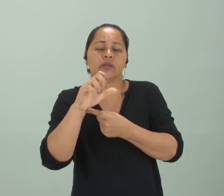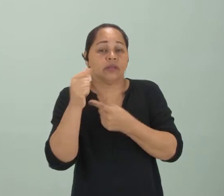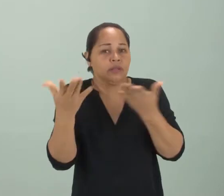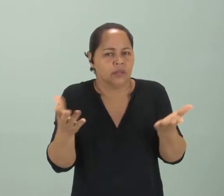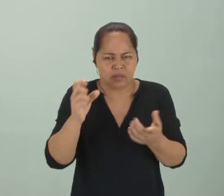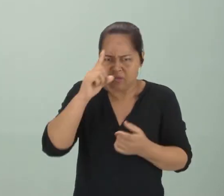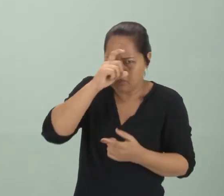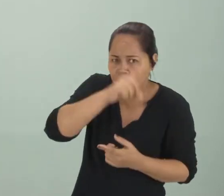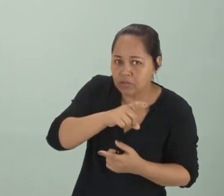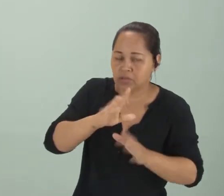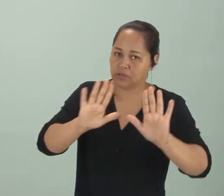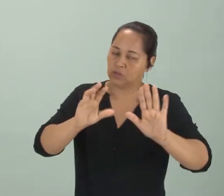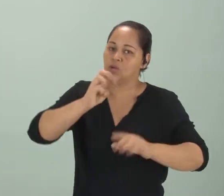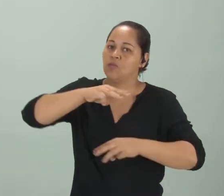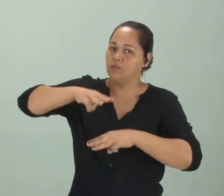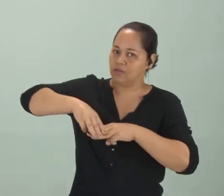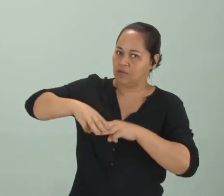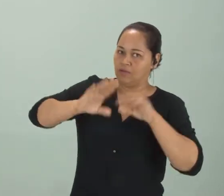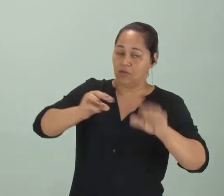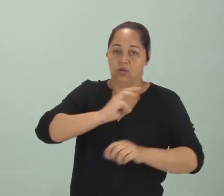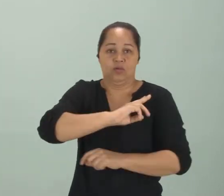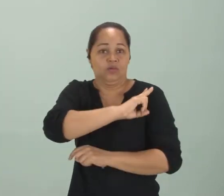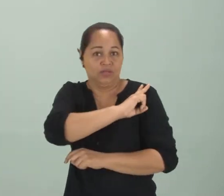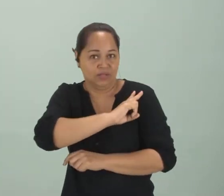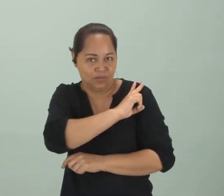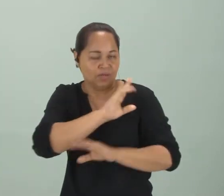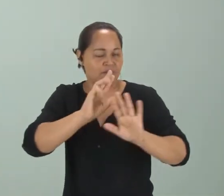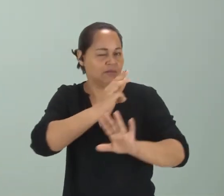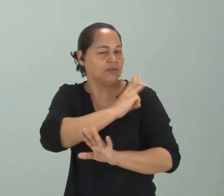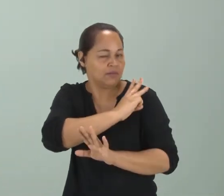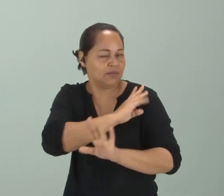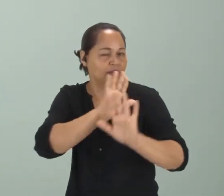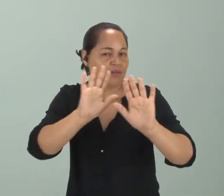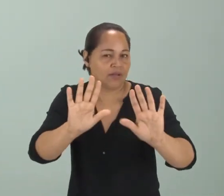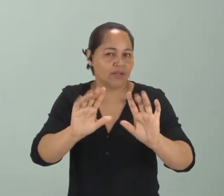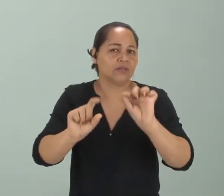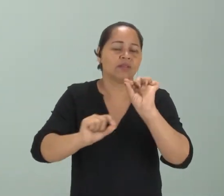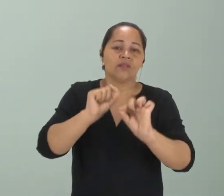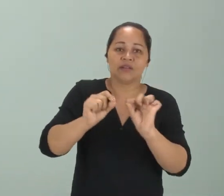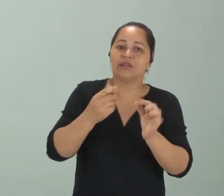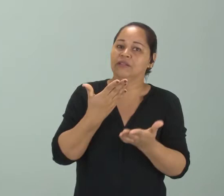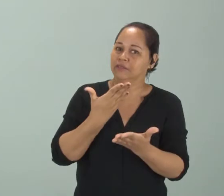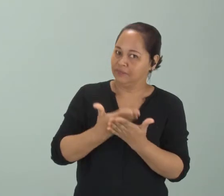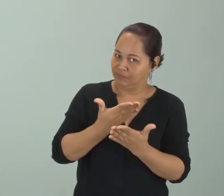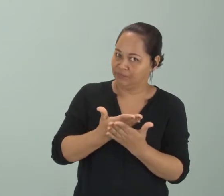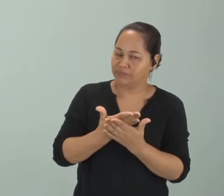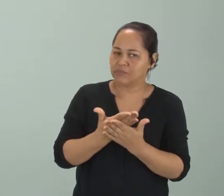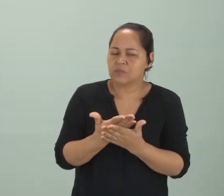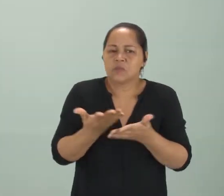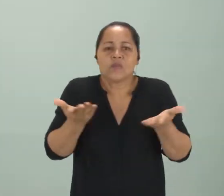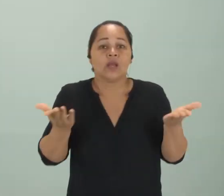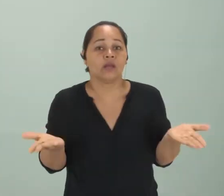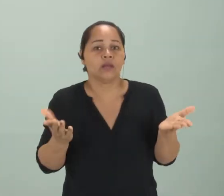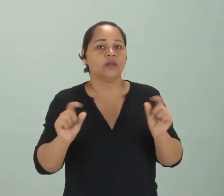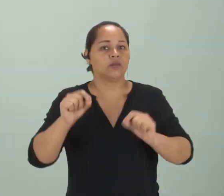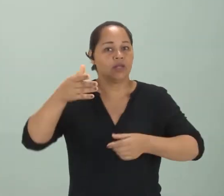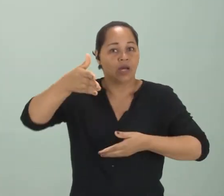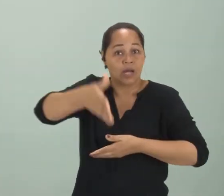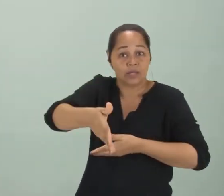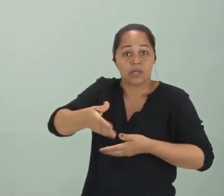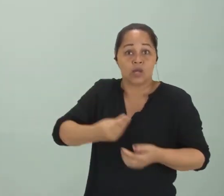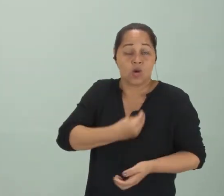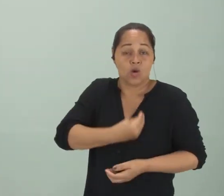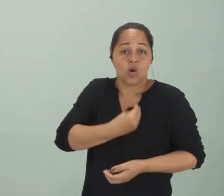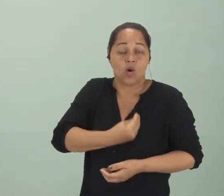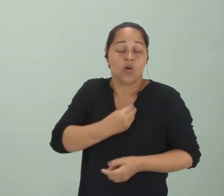professor Emerson, professor de matemática do terceiro ano, tá, do ensino médio, que é a terceira série que a gente comenta. E a minha missão aqui é fazer com